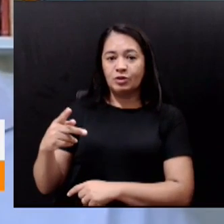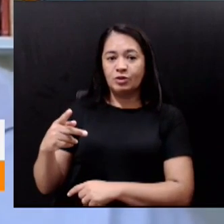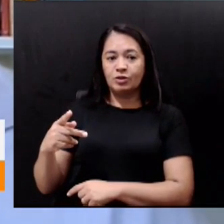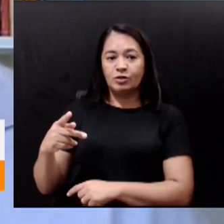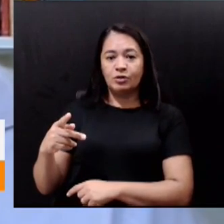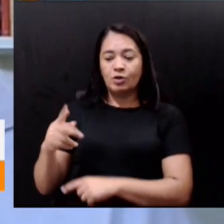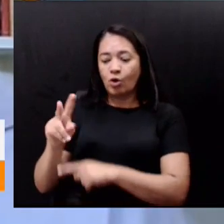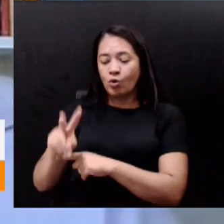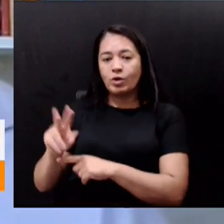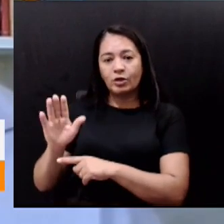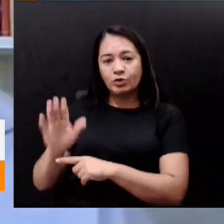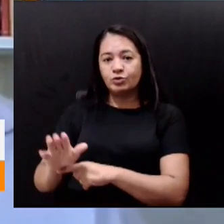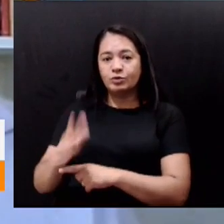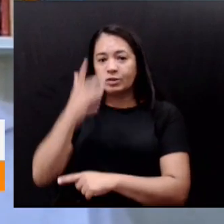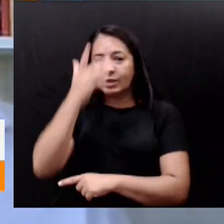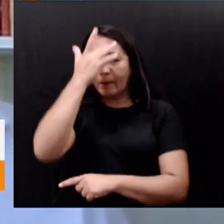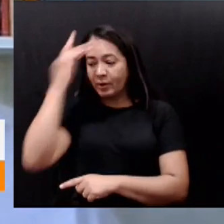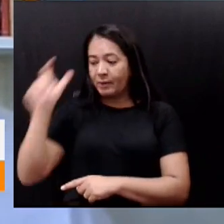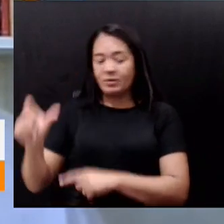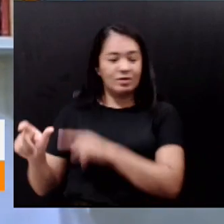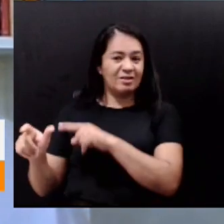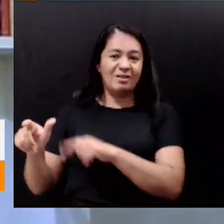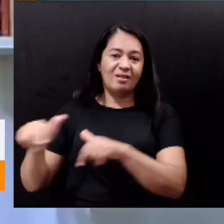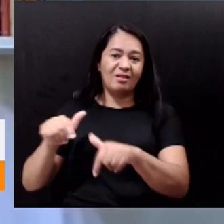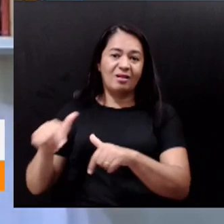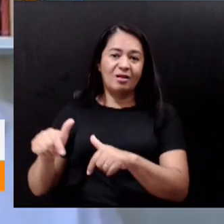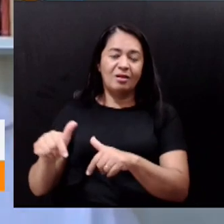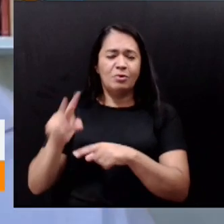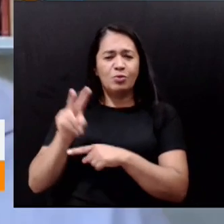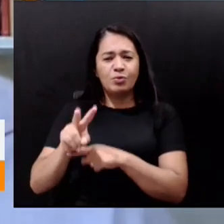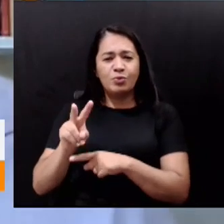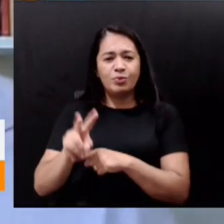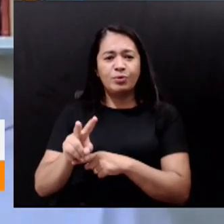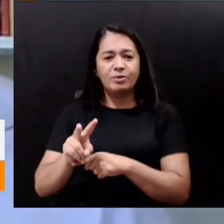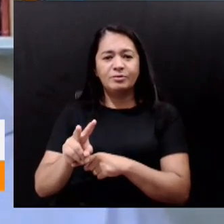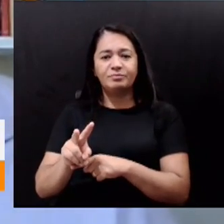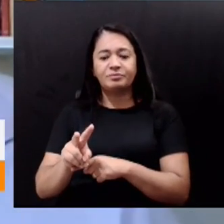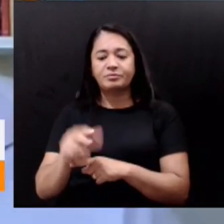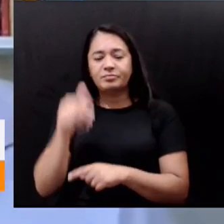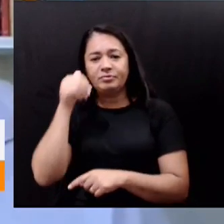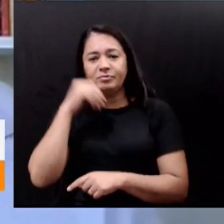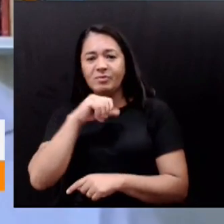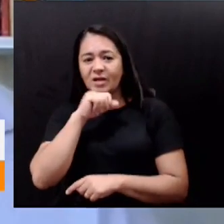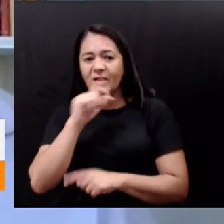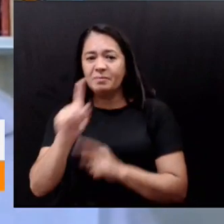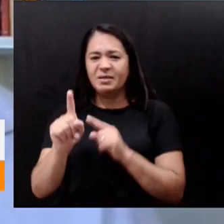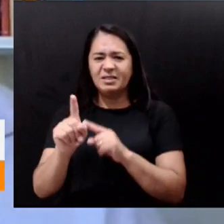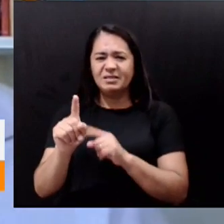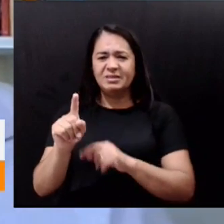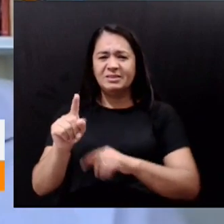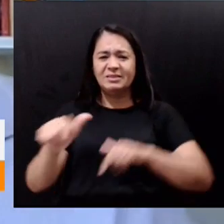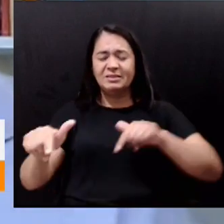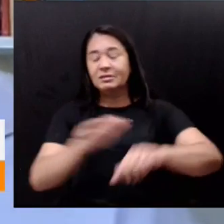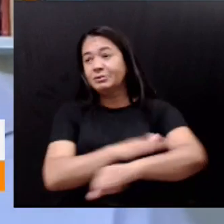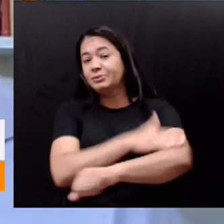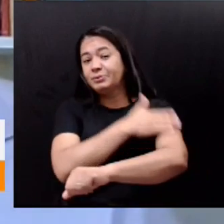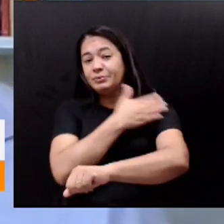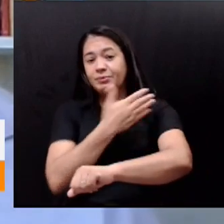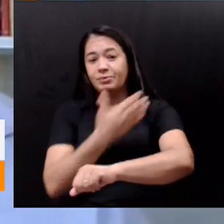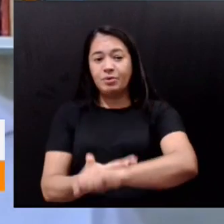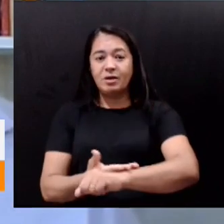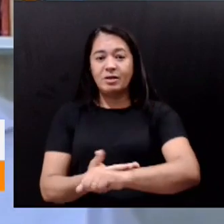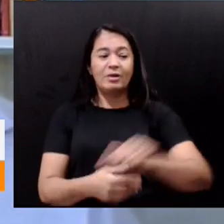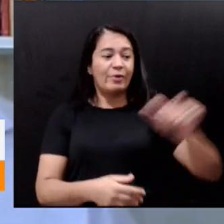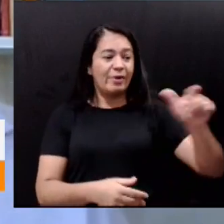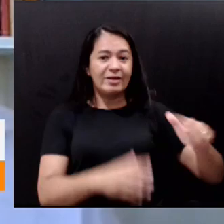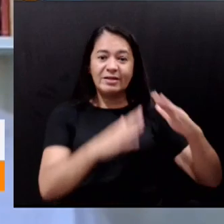do dia, com todo o cuidado, ajudam essas mães que muitas vezes têm jornadas longas de trabalho. Então, acho que é bom enfatizar